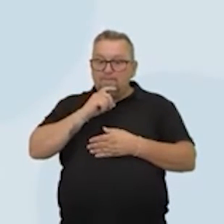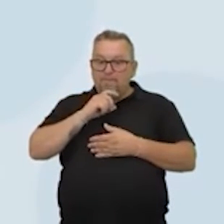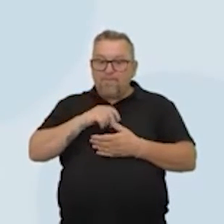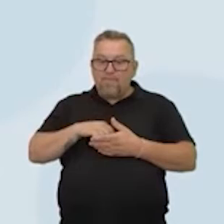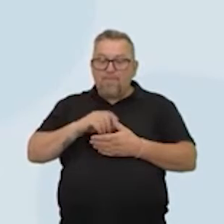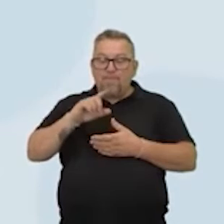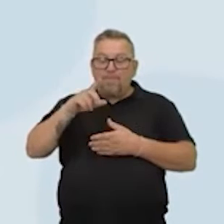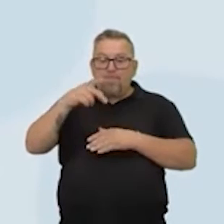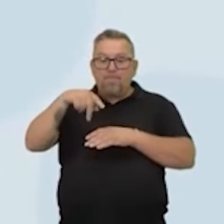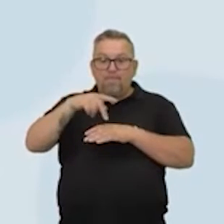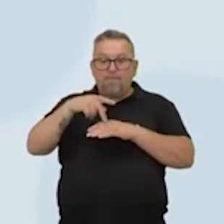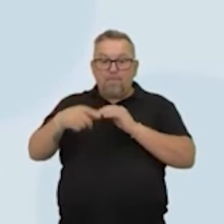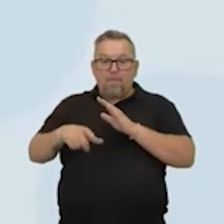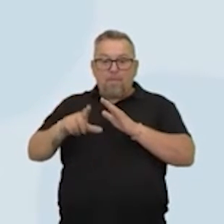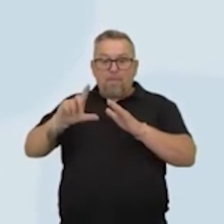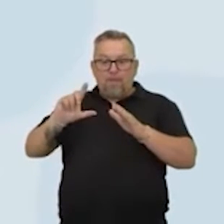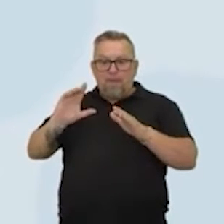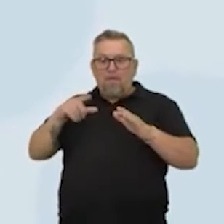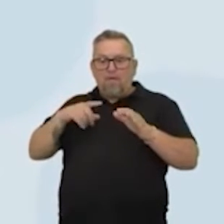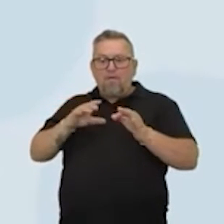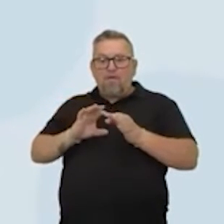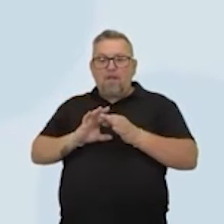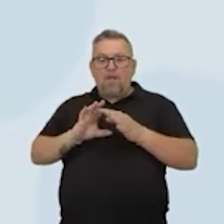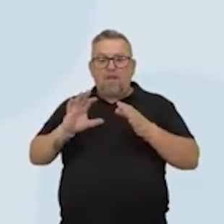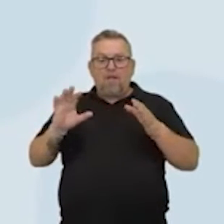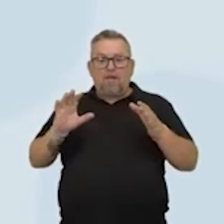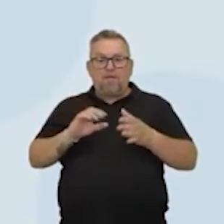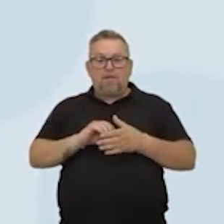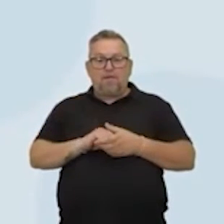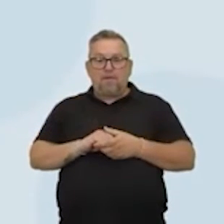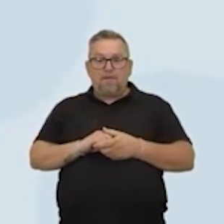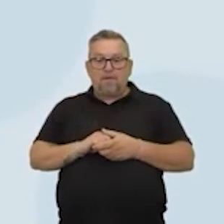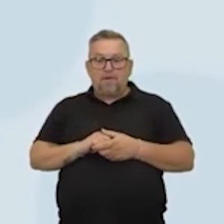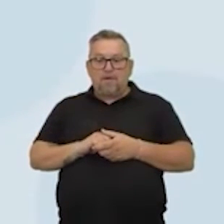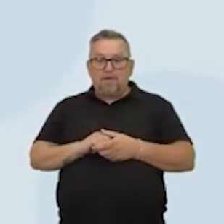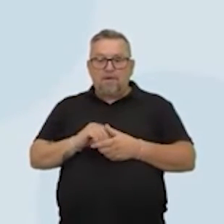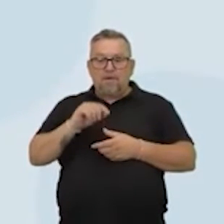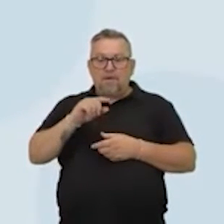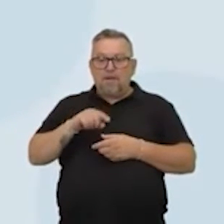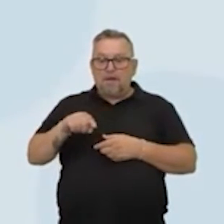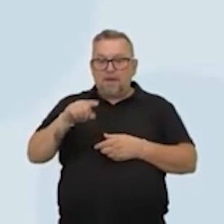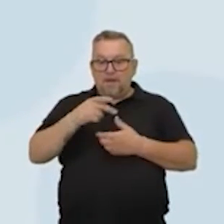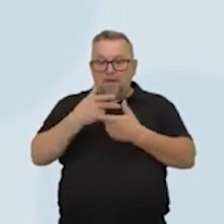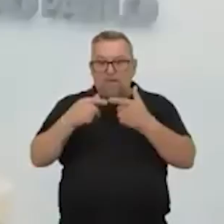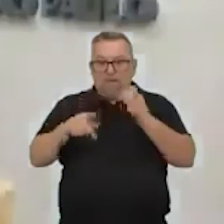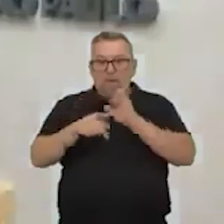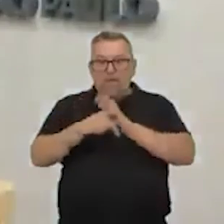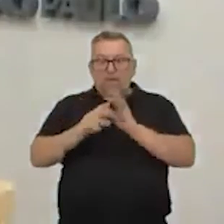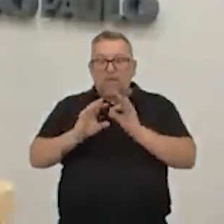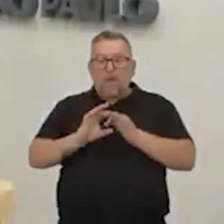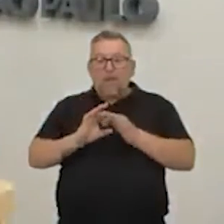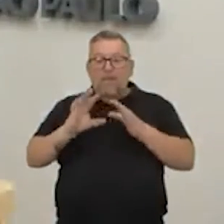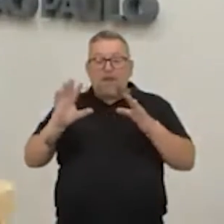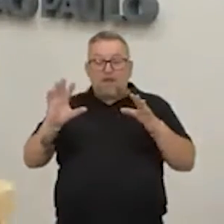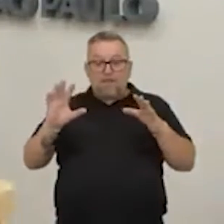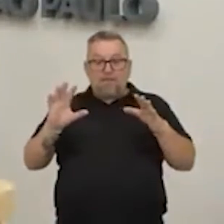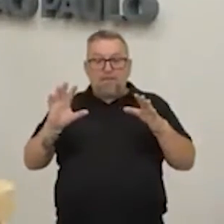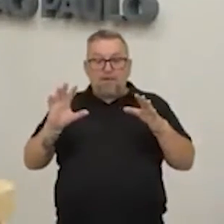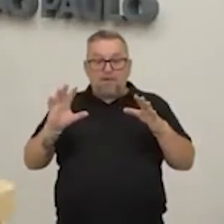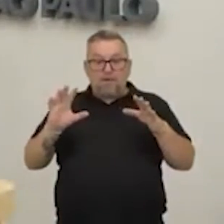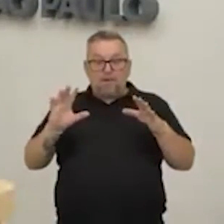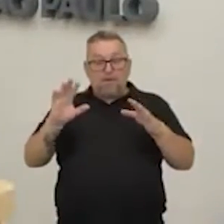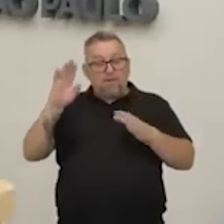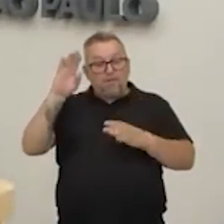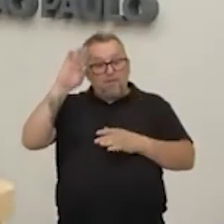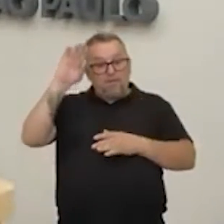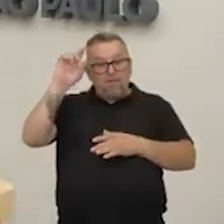outros países anteriormente já tinham se tornado independentes. Essa questão aí da independência,